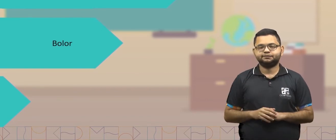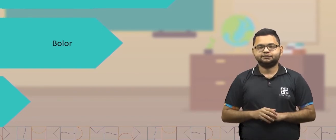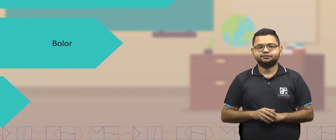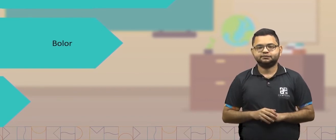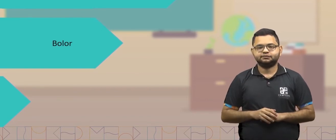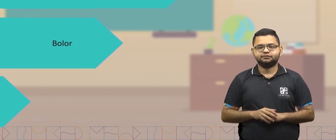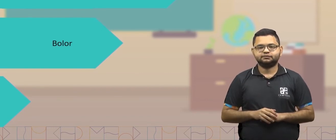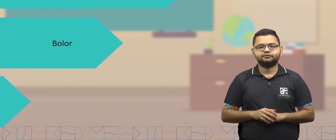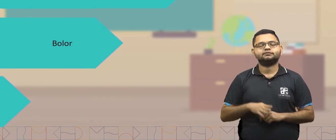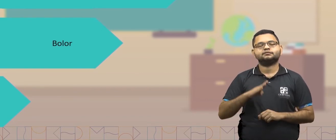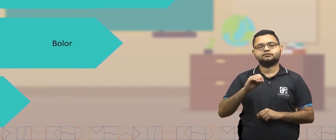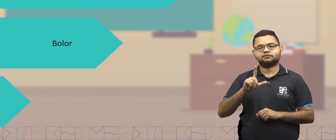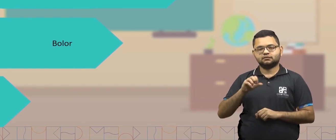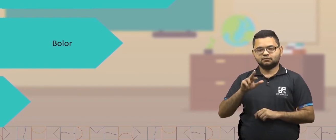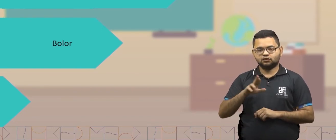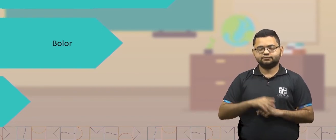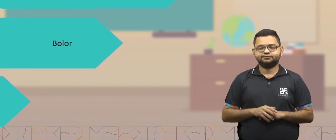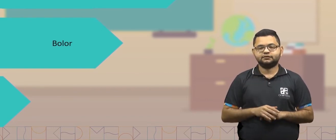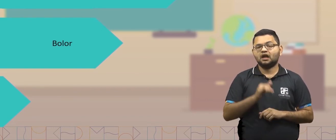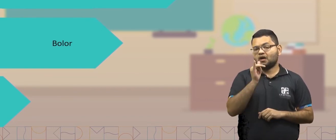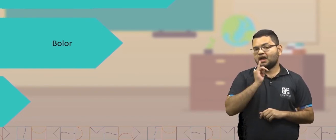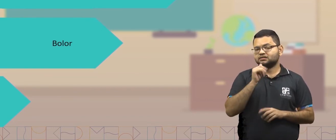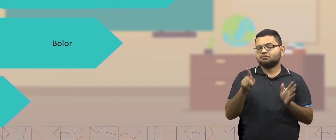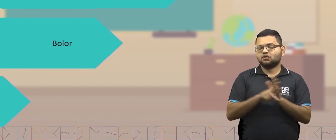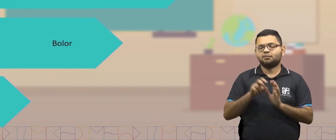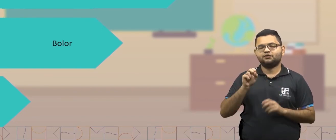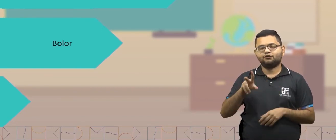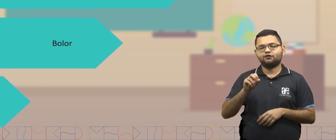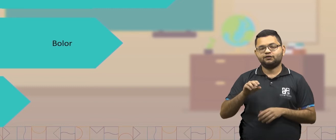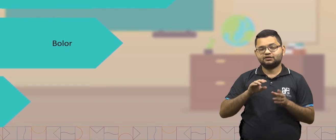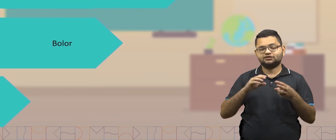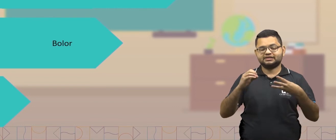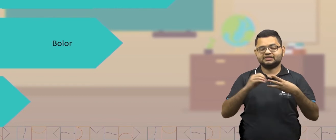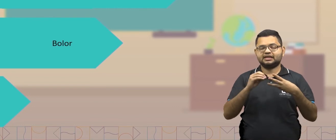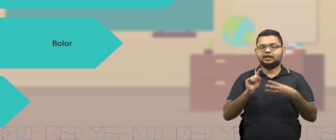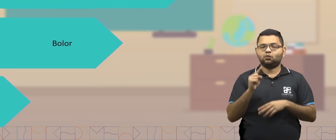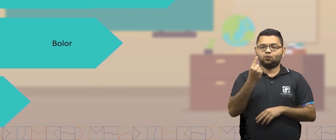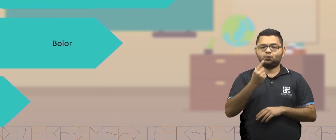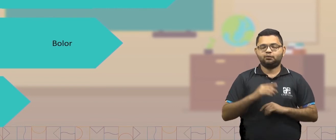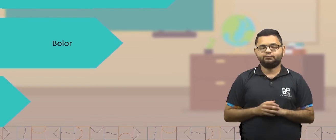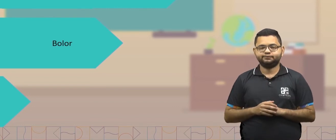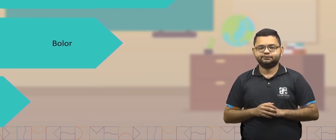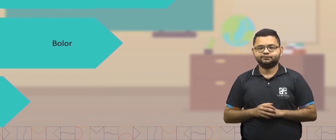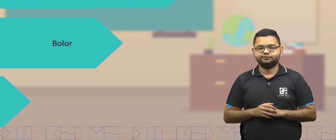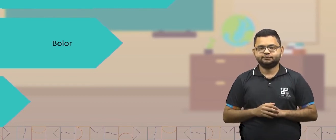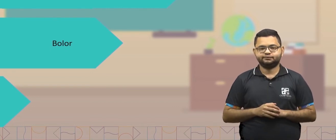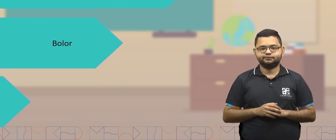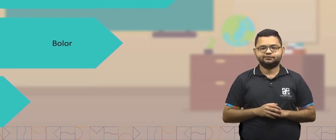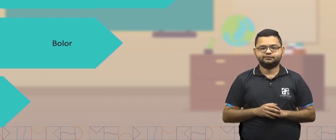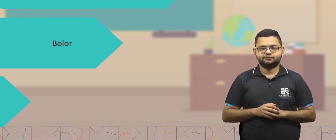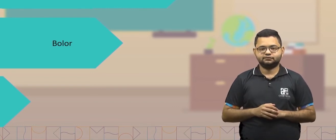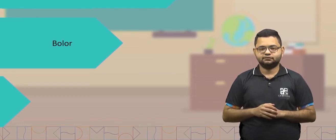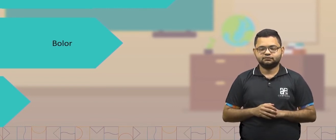Bolor, um exemplo de um vírus unicelular, bolor. Agora, vírus